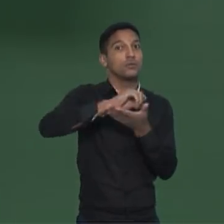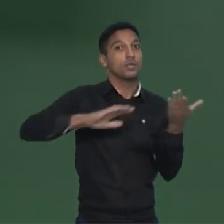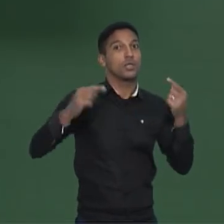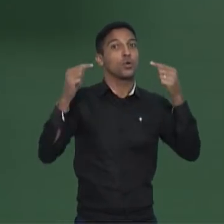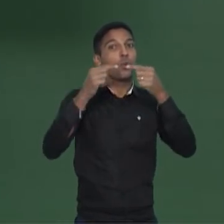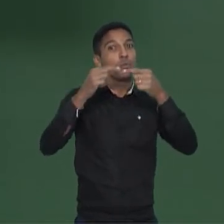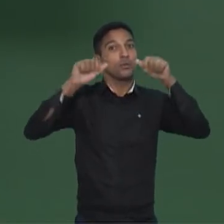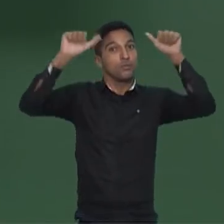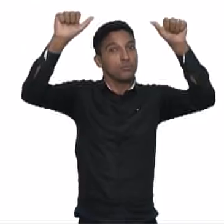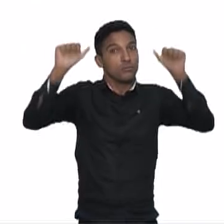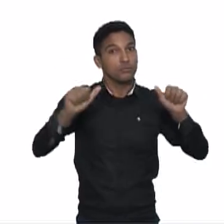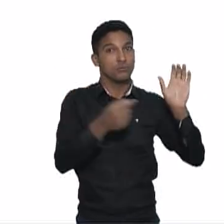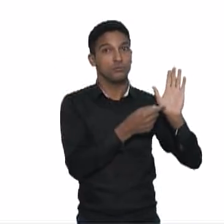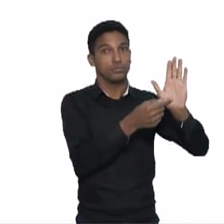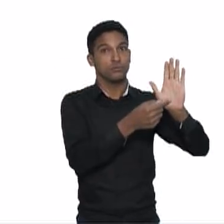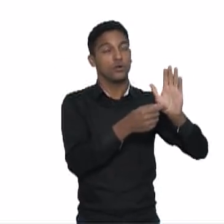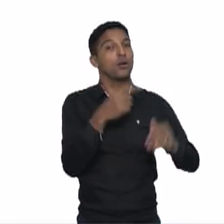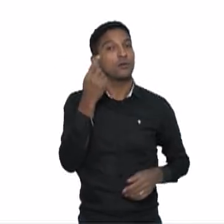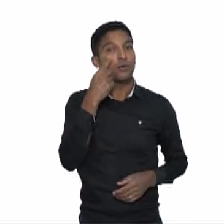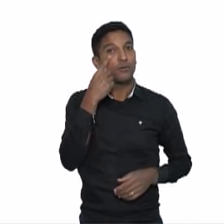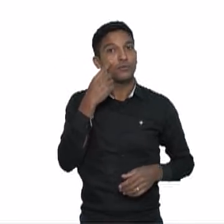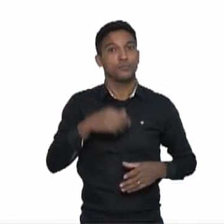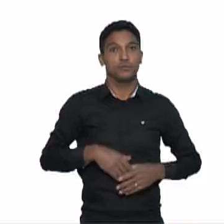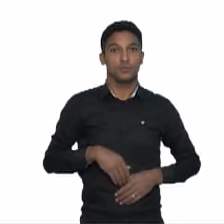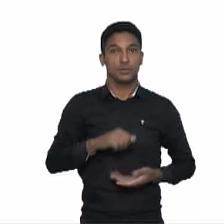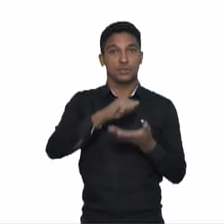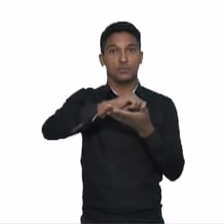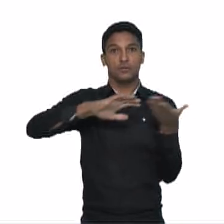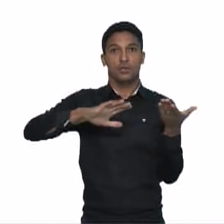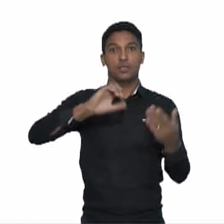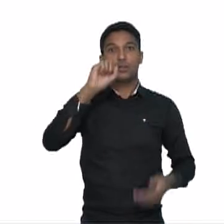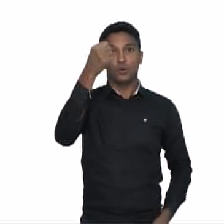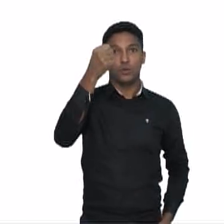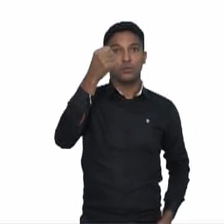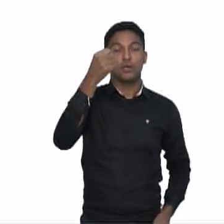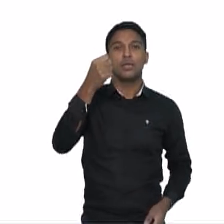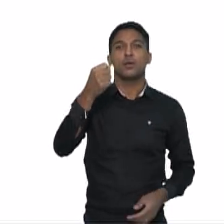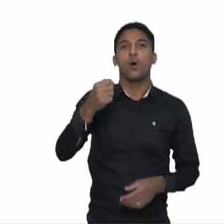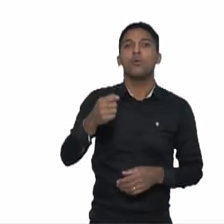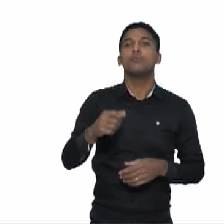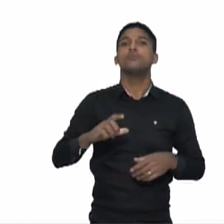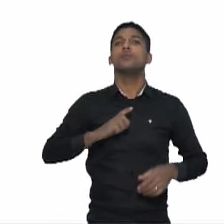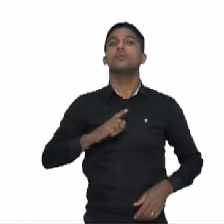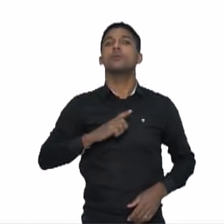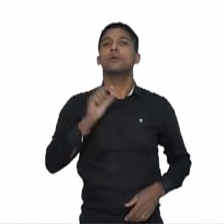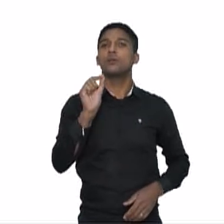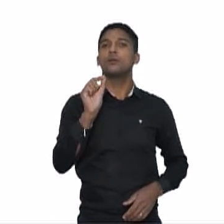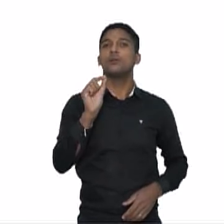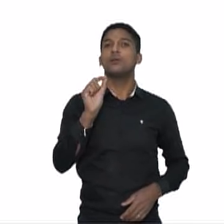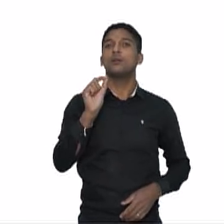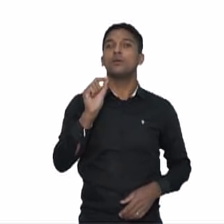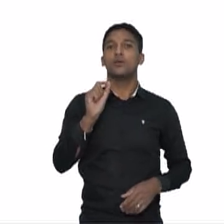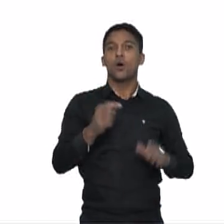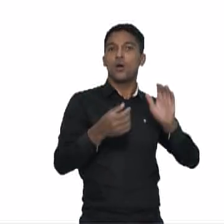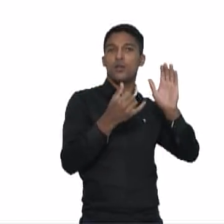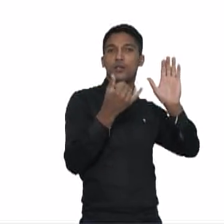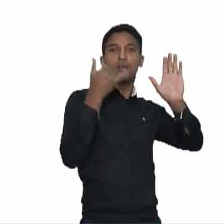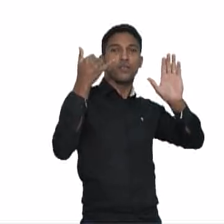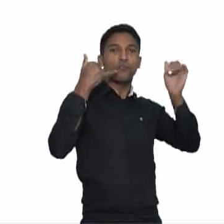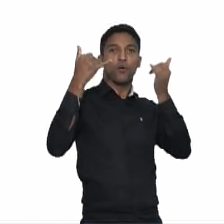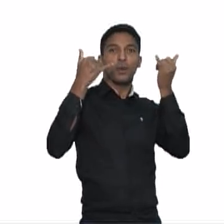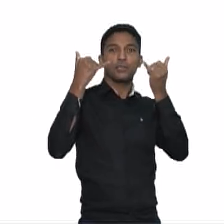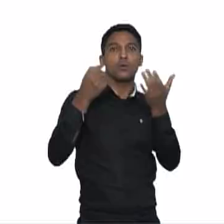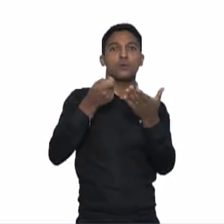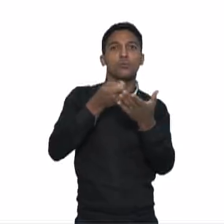Exercício de número 8. Nesse cartaz, há um apelo direto ao leitor, relacionado ao uso da internet. Que apelo